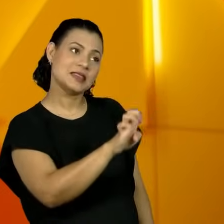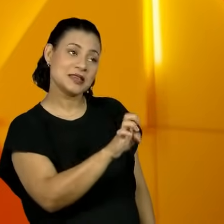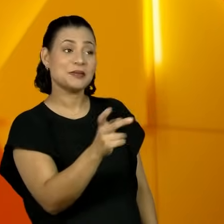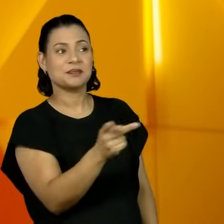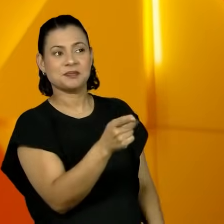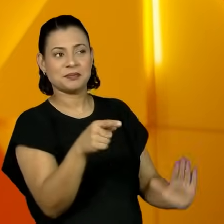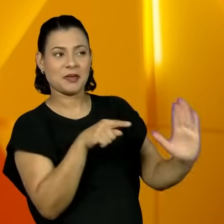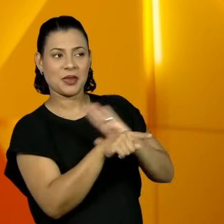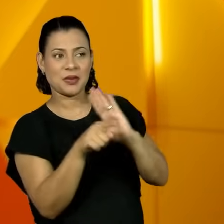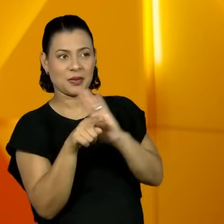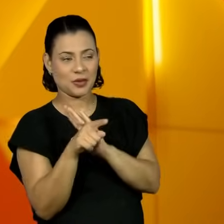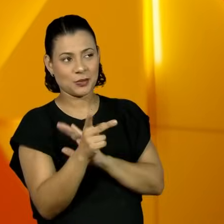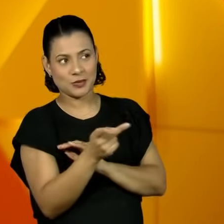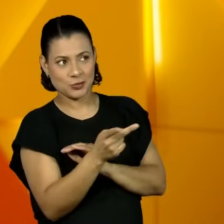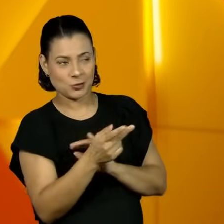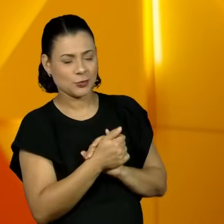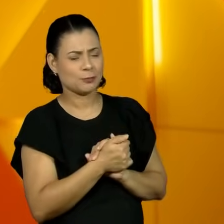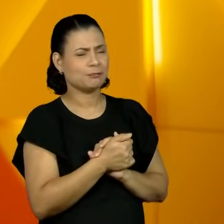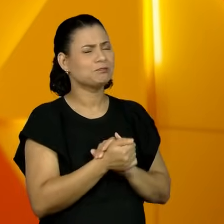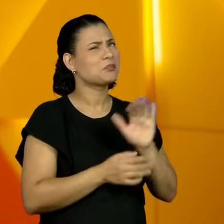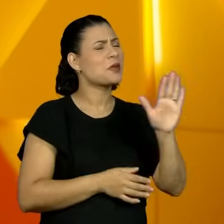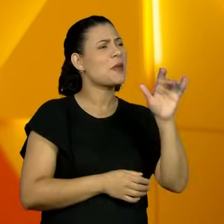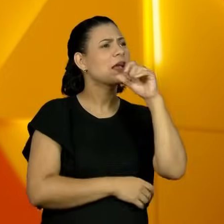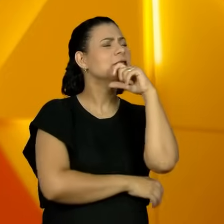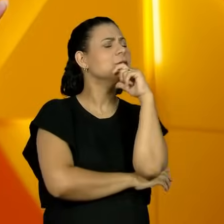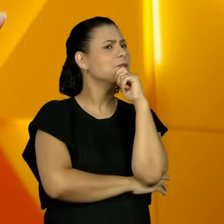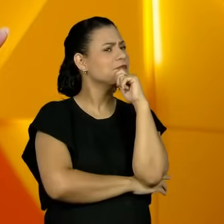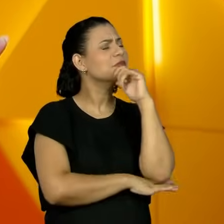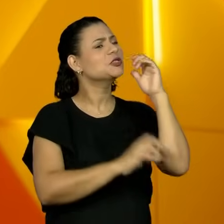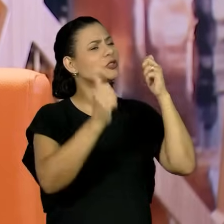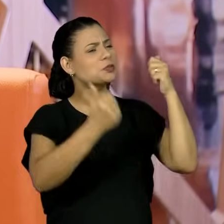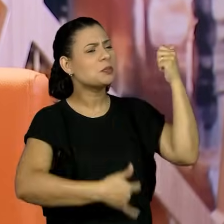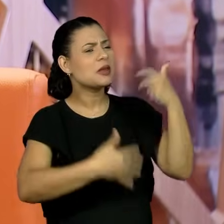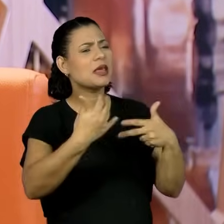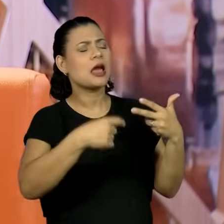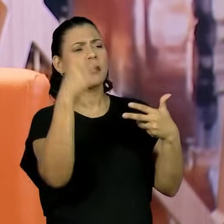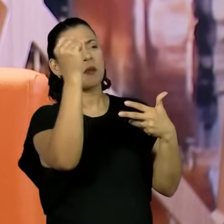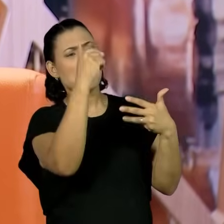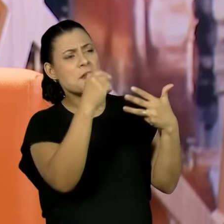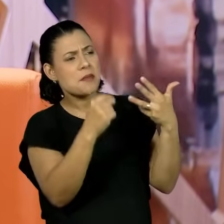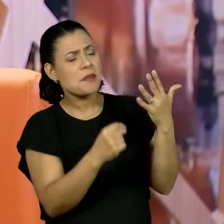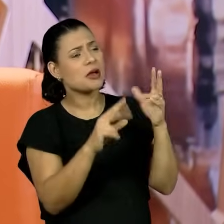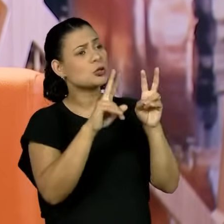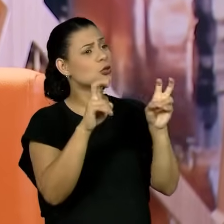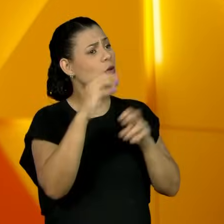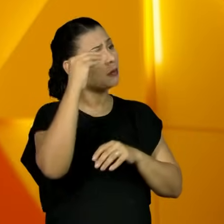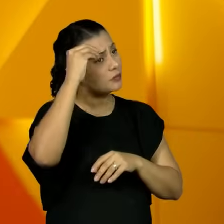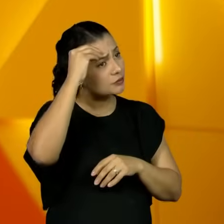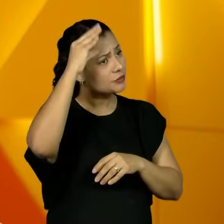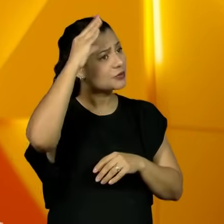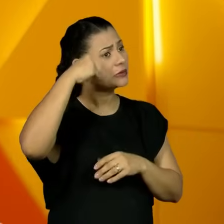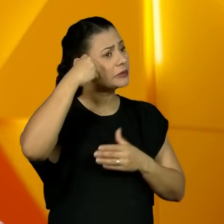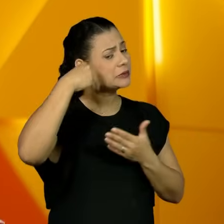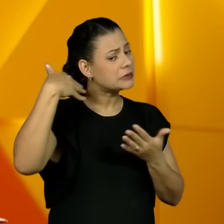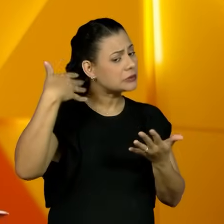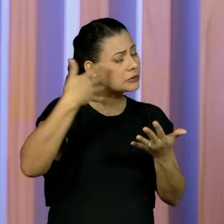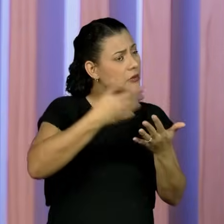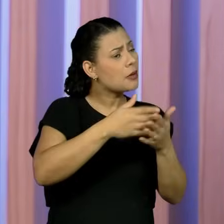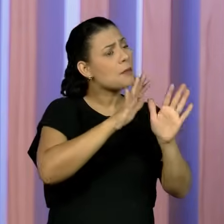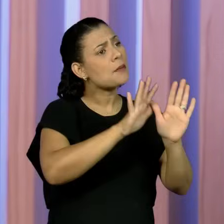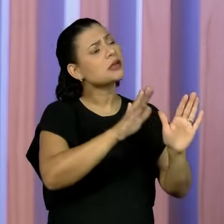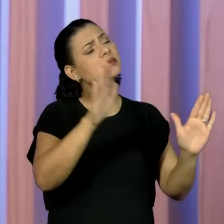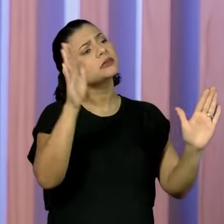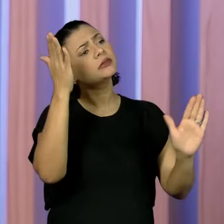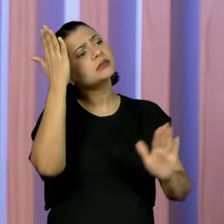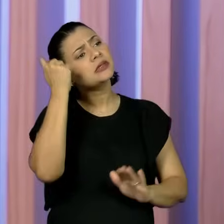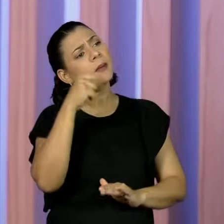assim. Acho que a gente falou muito aqui sobre... Explicamos muitas questões sobre a intelectualidade, mas eu quero saber de vocês qual que é a